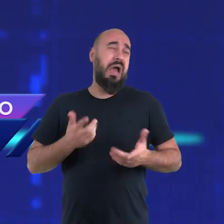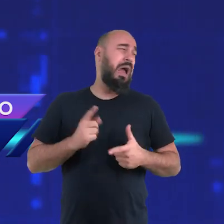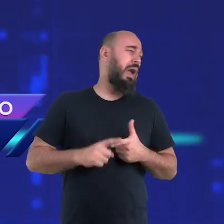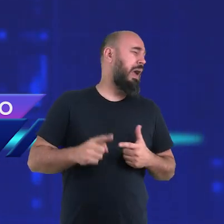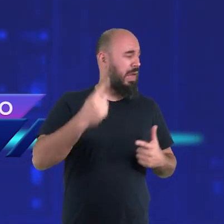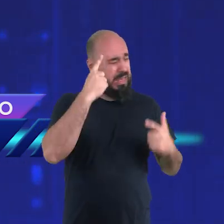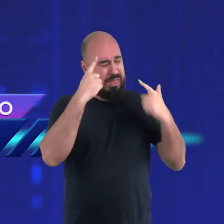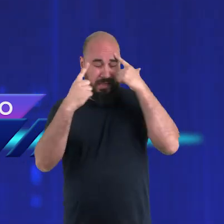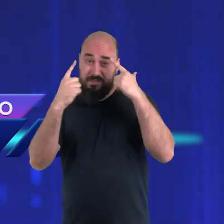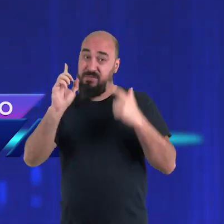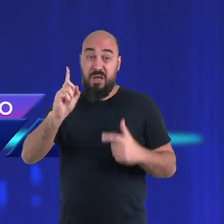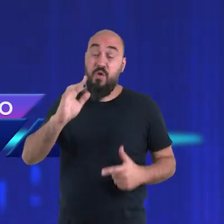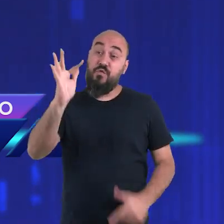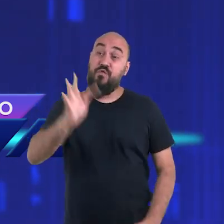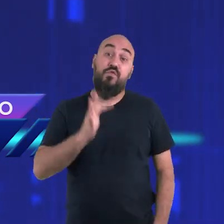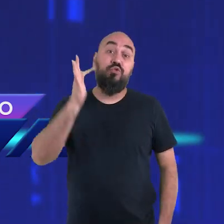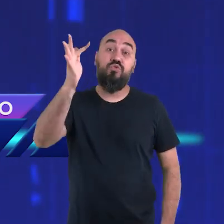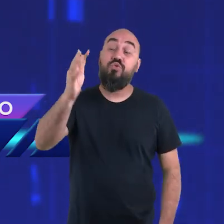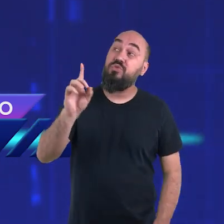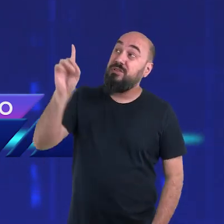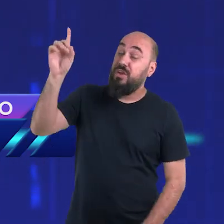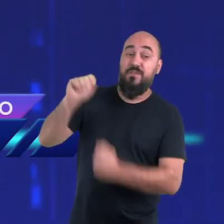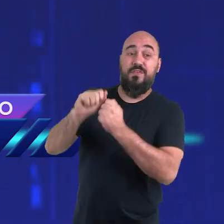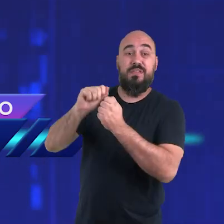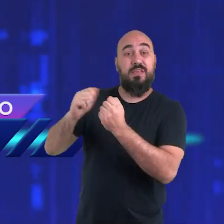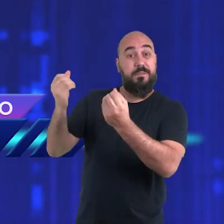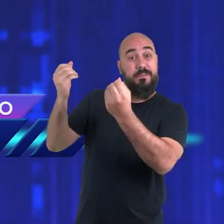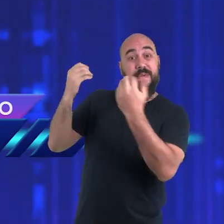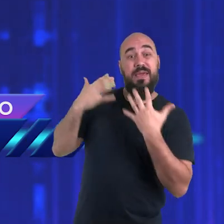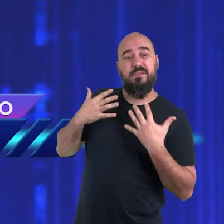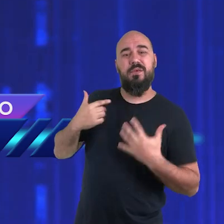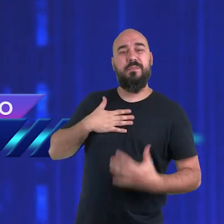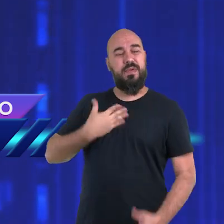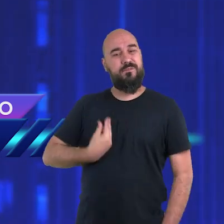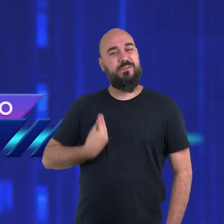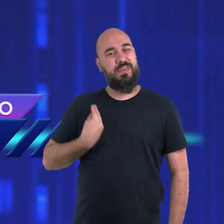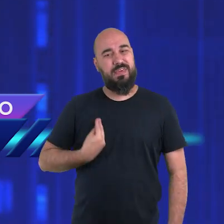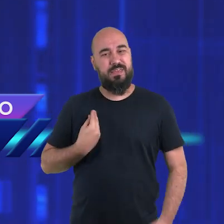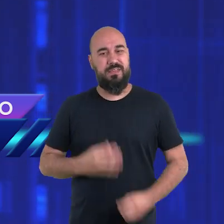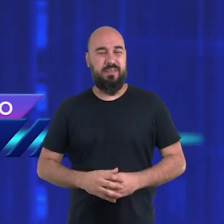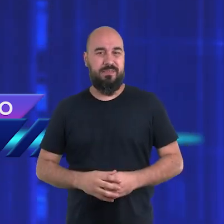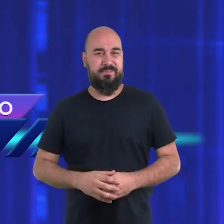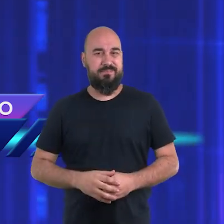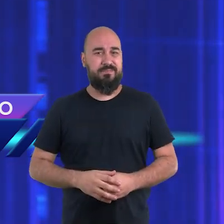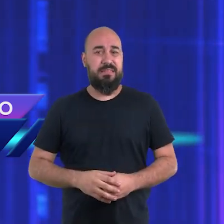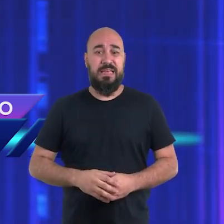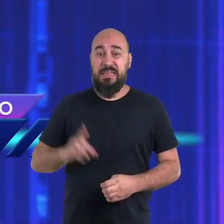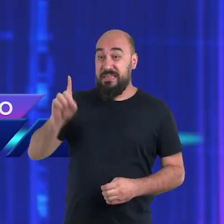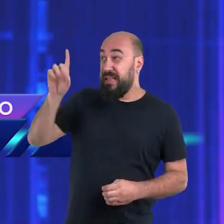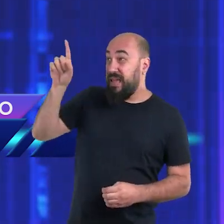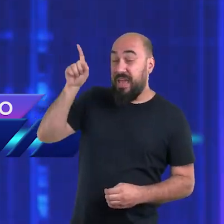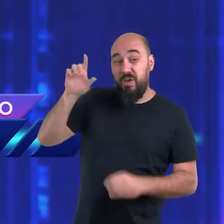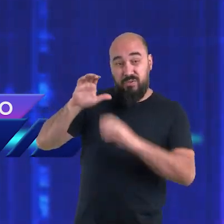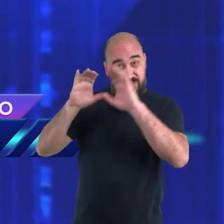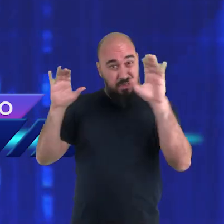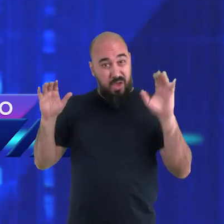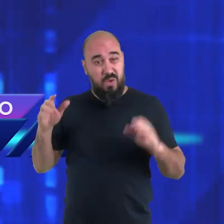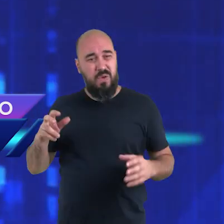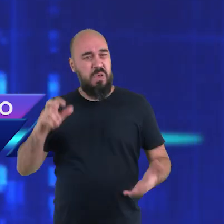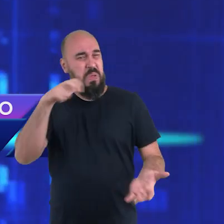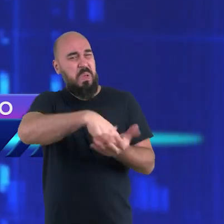fazer com você. As decepções não são causadas por Deus. Eu não vejo Deus no céu querendo punir os seus filhos e